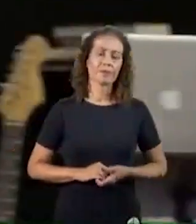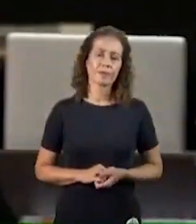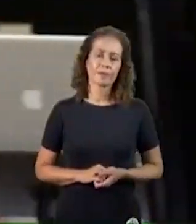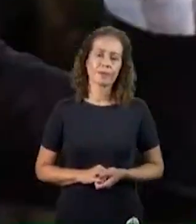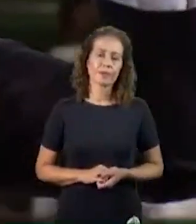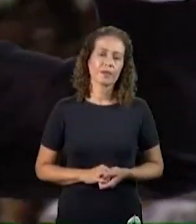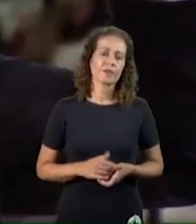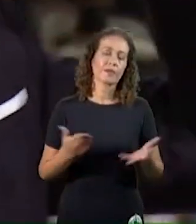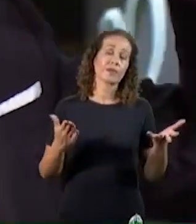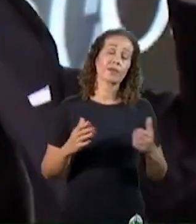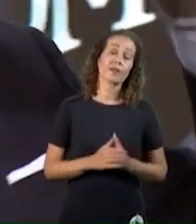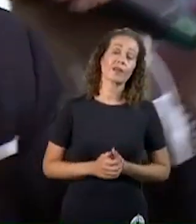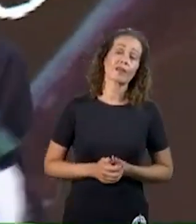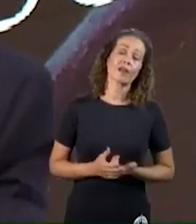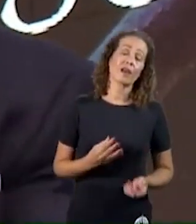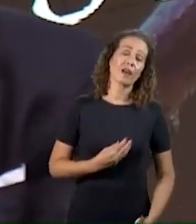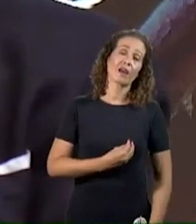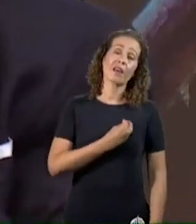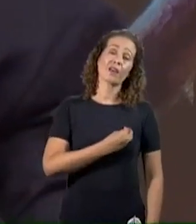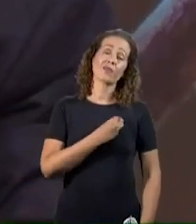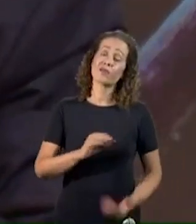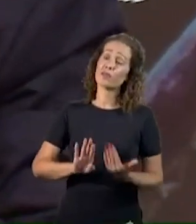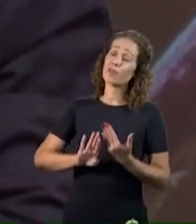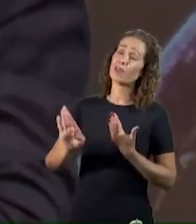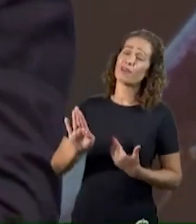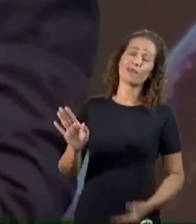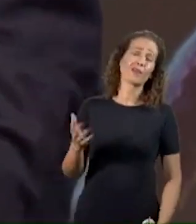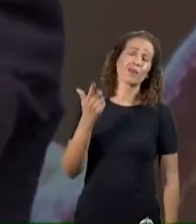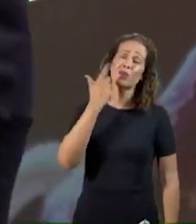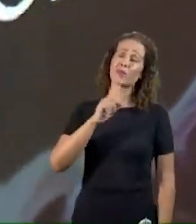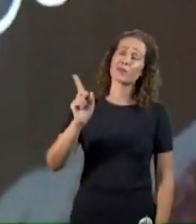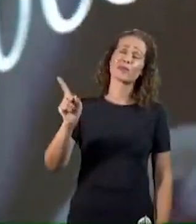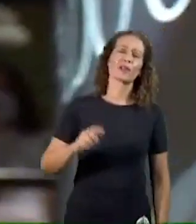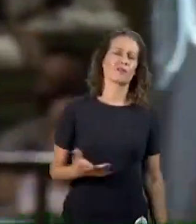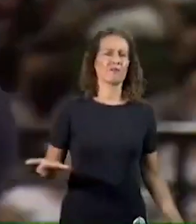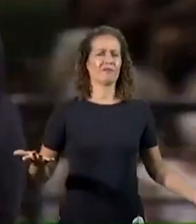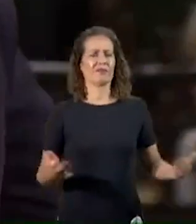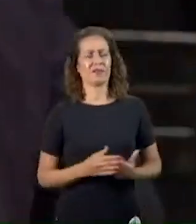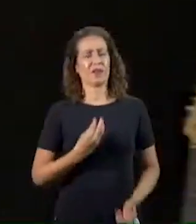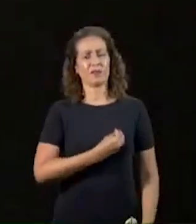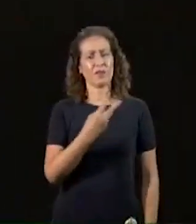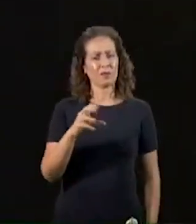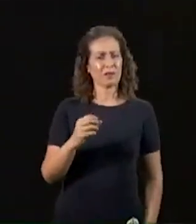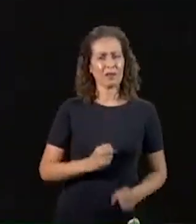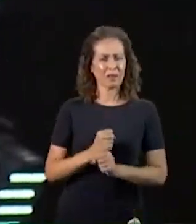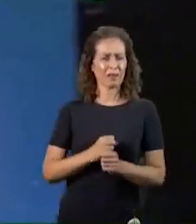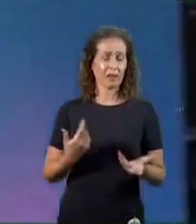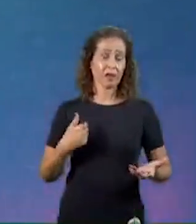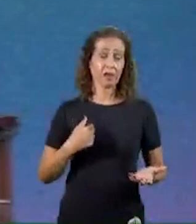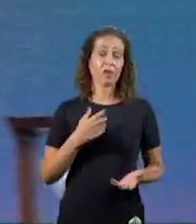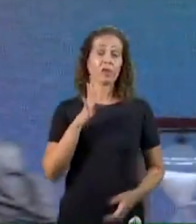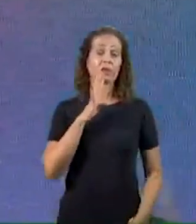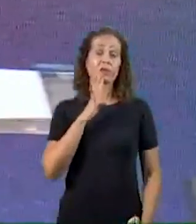Não vire e fale: ah, eu não vivo sem você. Quem não vive sem você? Viveu 30 anos, eu quando conheci a Patrícia, eu